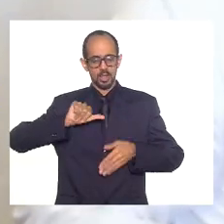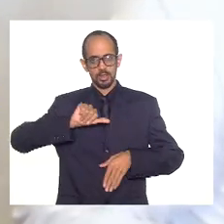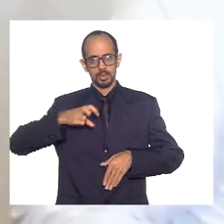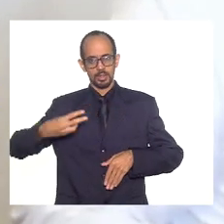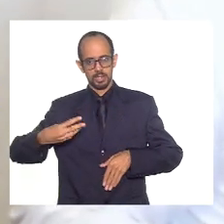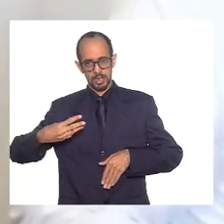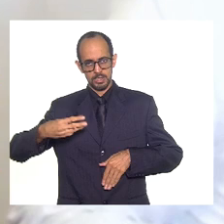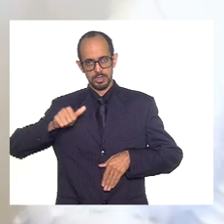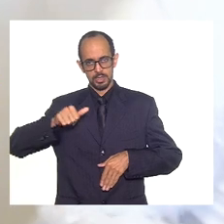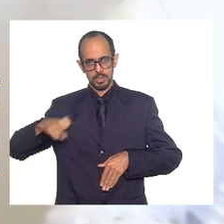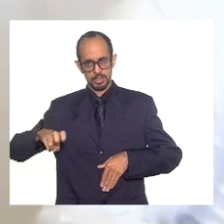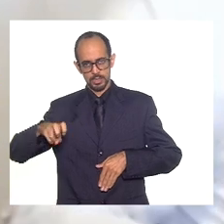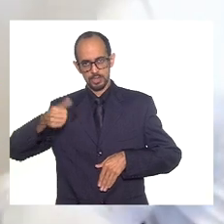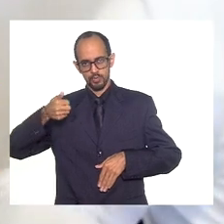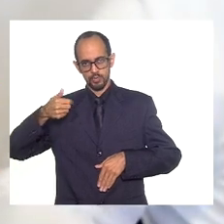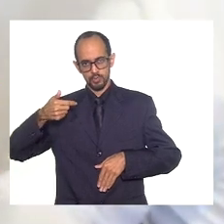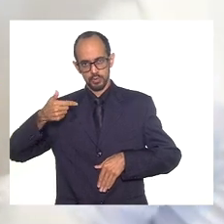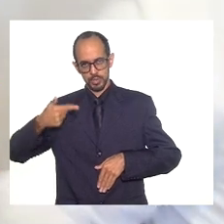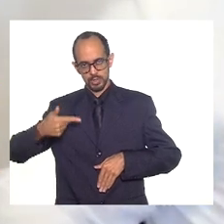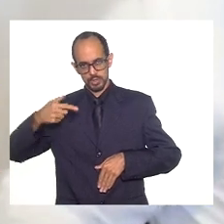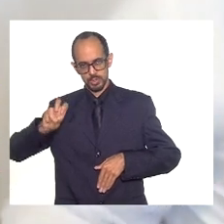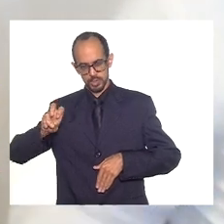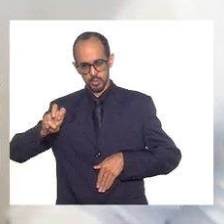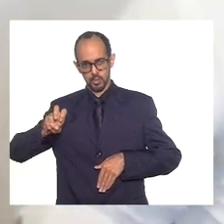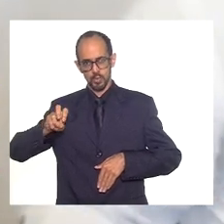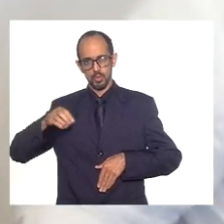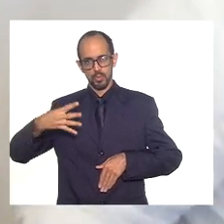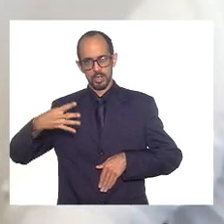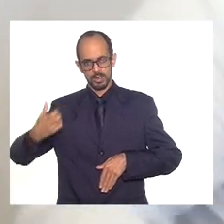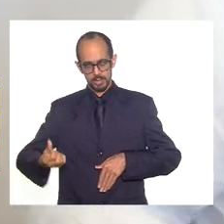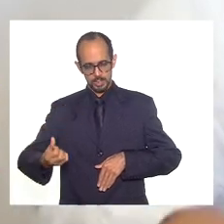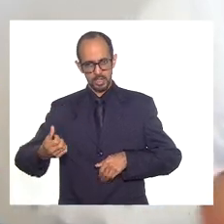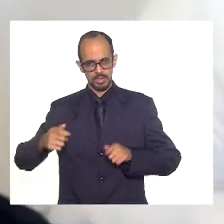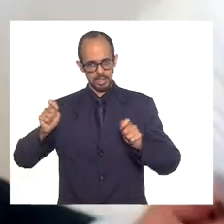e 46. Algum acordo em alguns destaques desses?